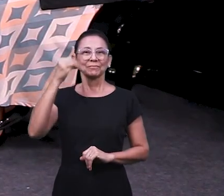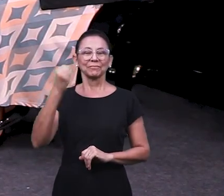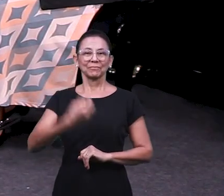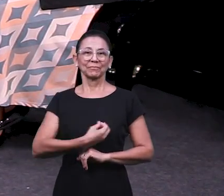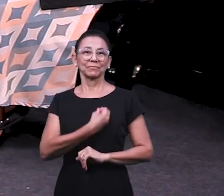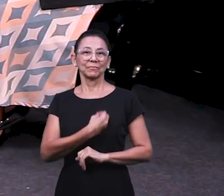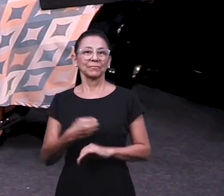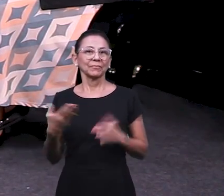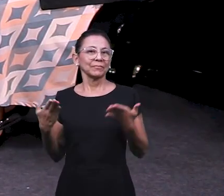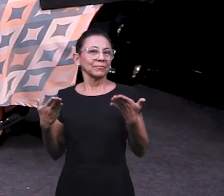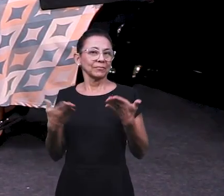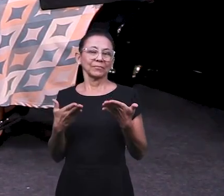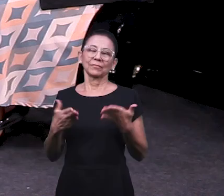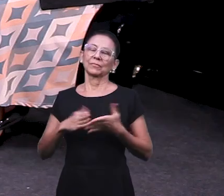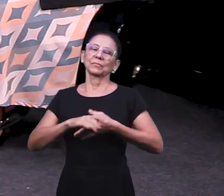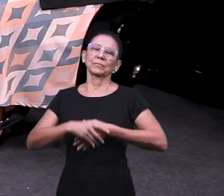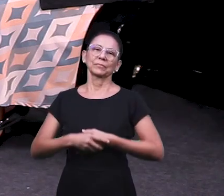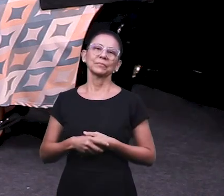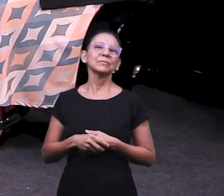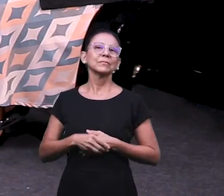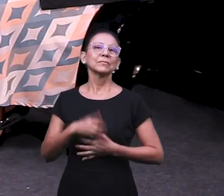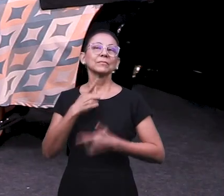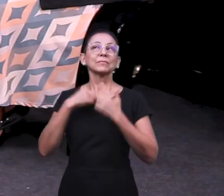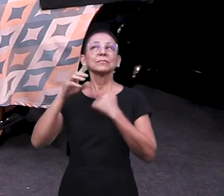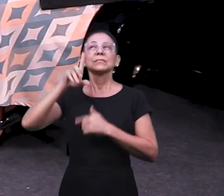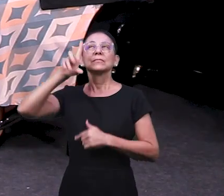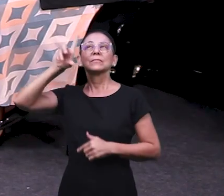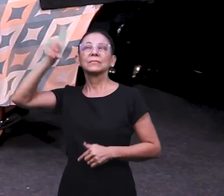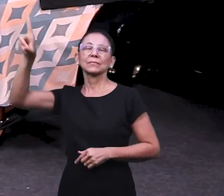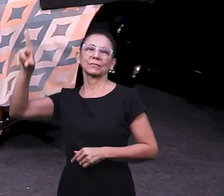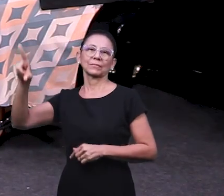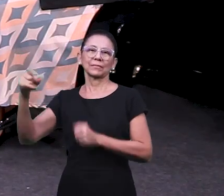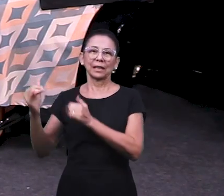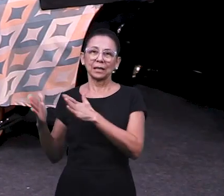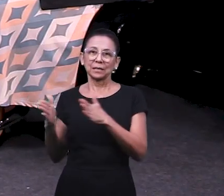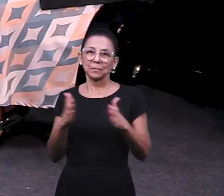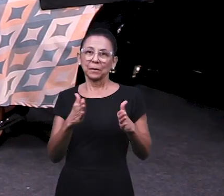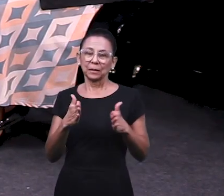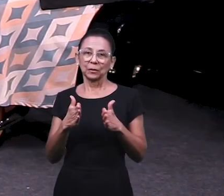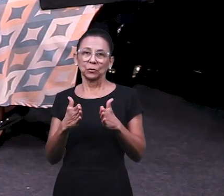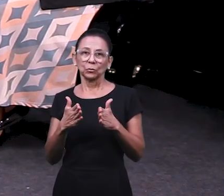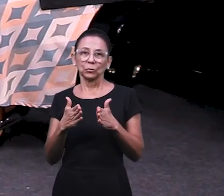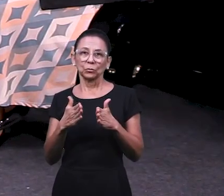estamos vivendo. É o que Deus preparou para essa fase da